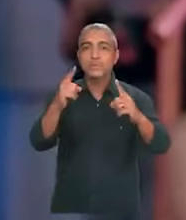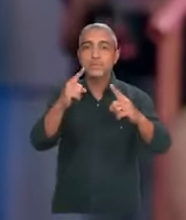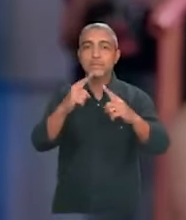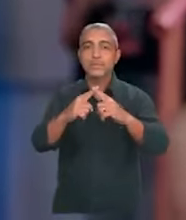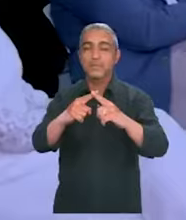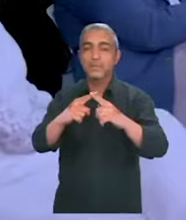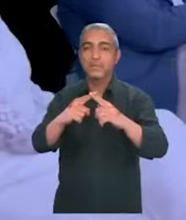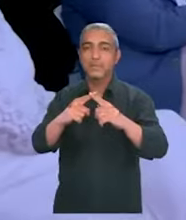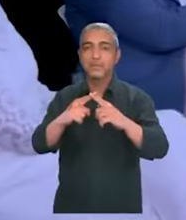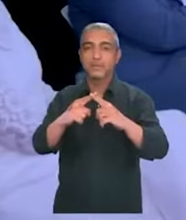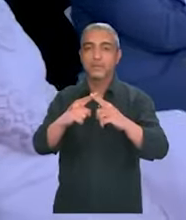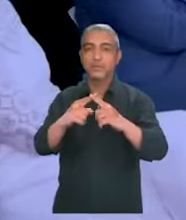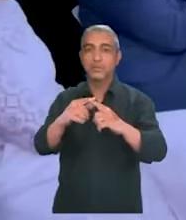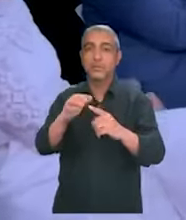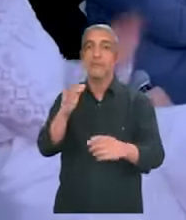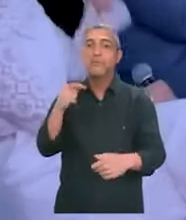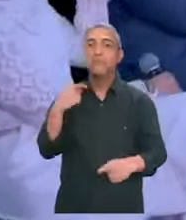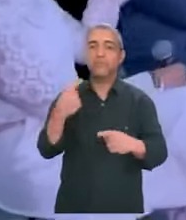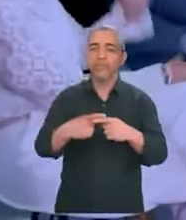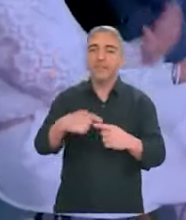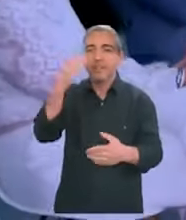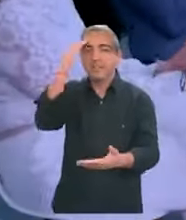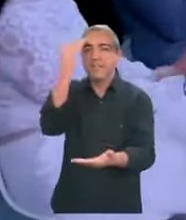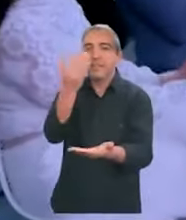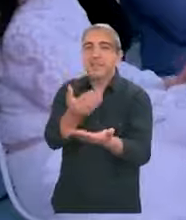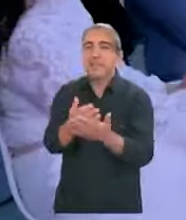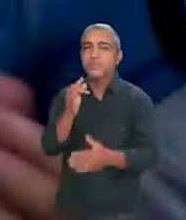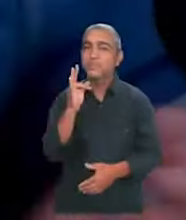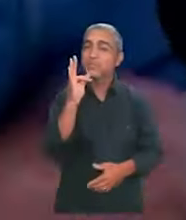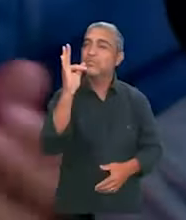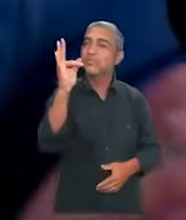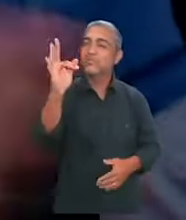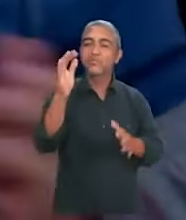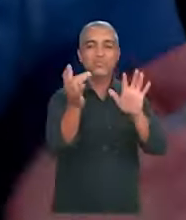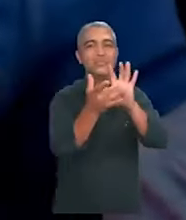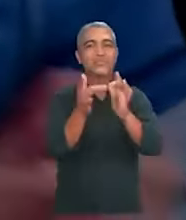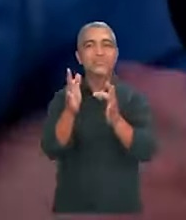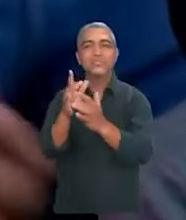que está vindo, para que Amor. O corpo possa receber. É.